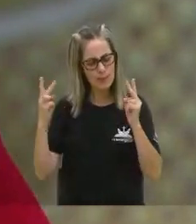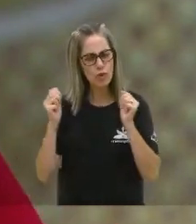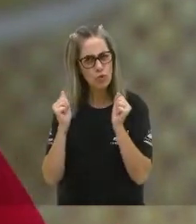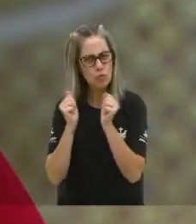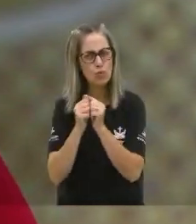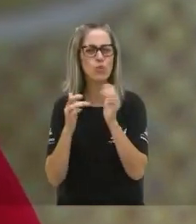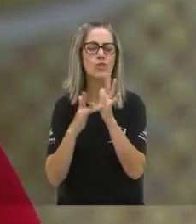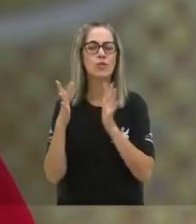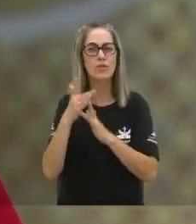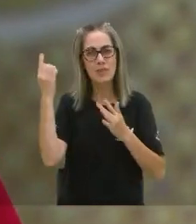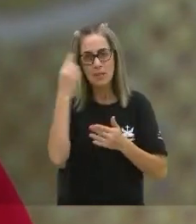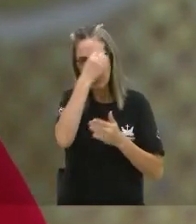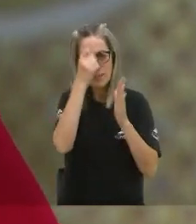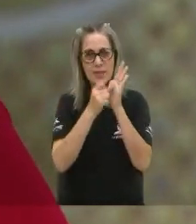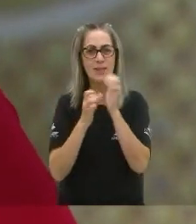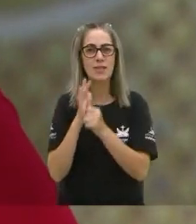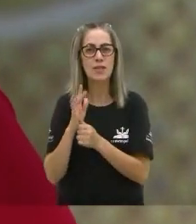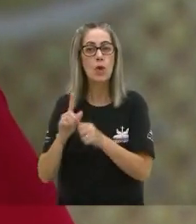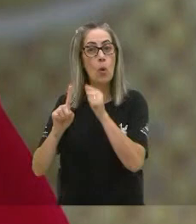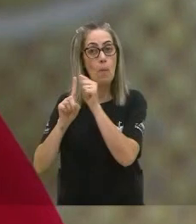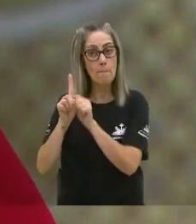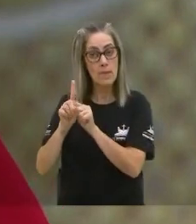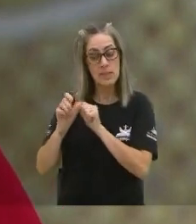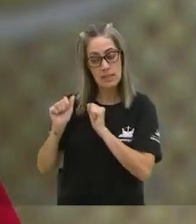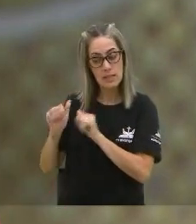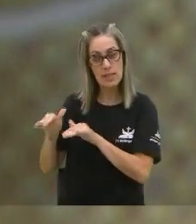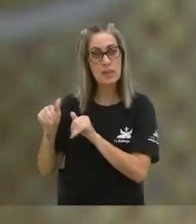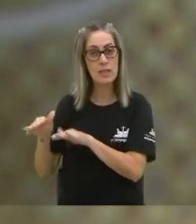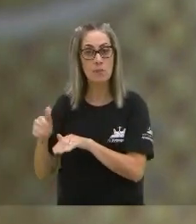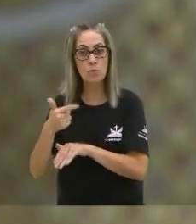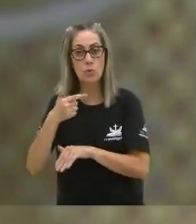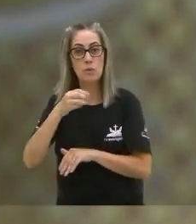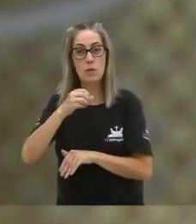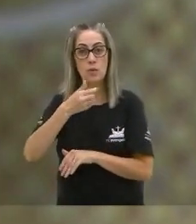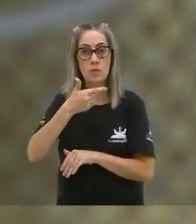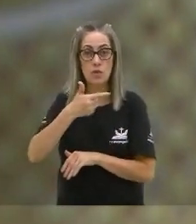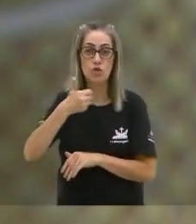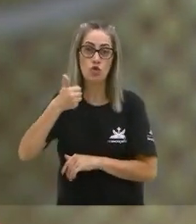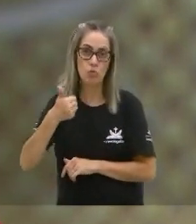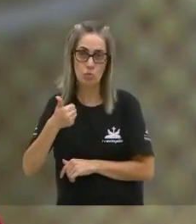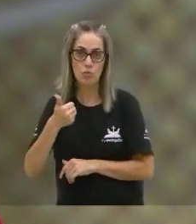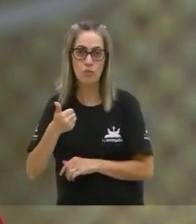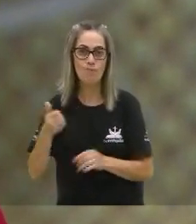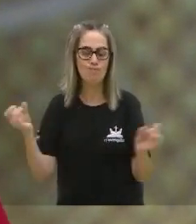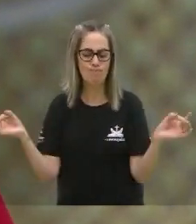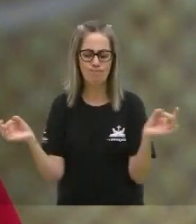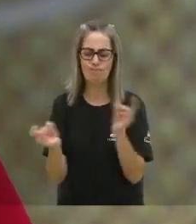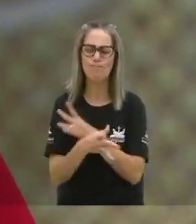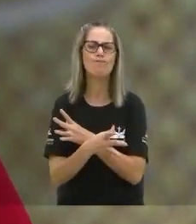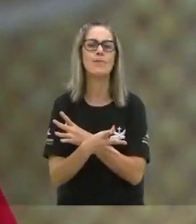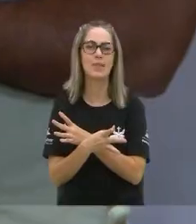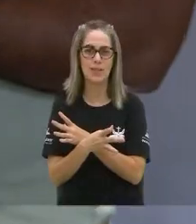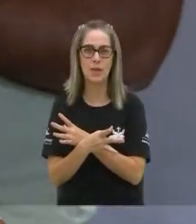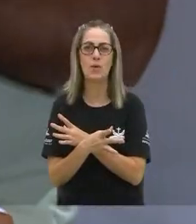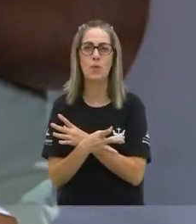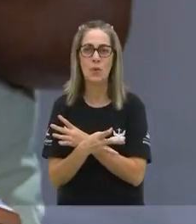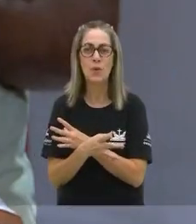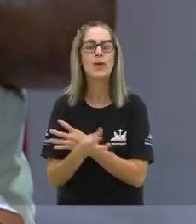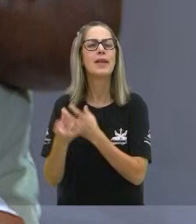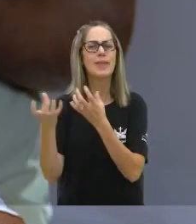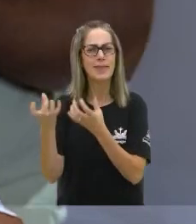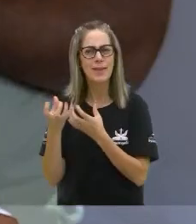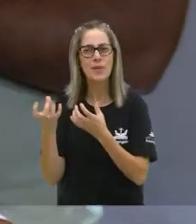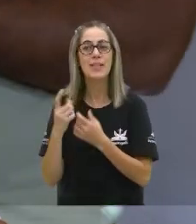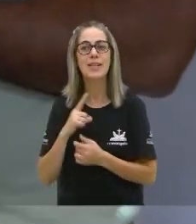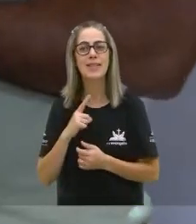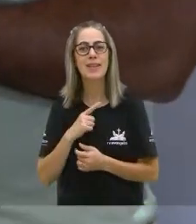Santas Chagas. No mês de setembro de 2021, eu encerrei o tratamento. E eu queria muito ter mais